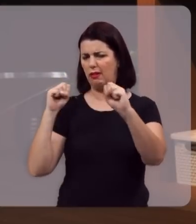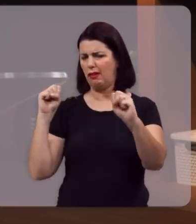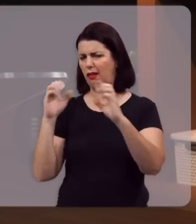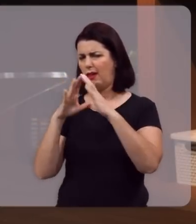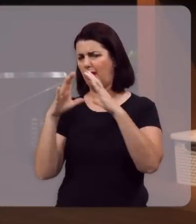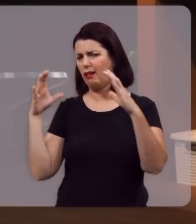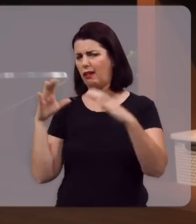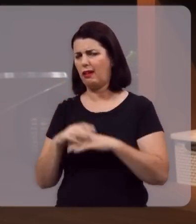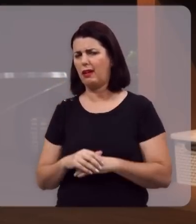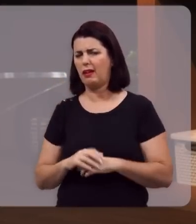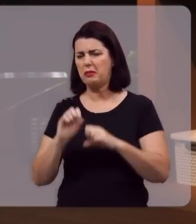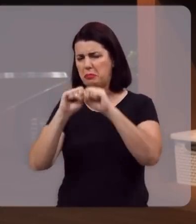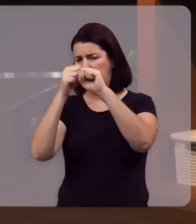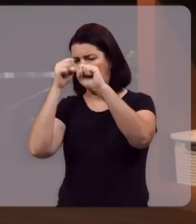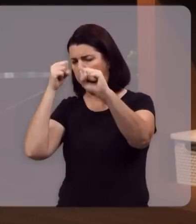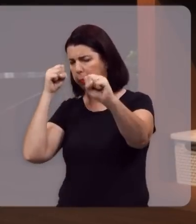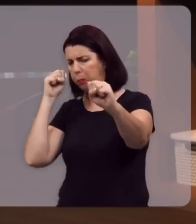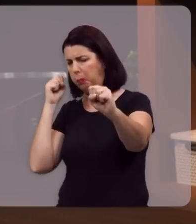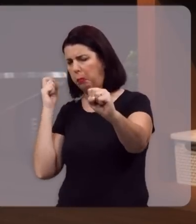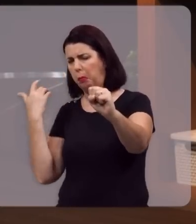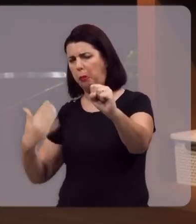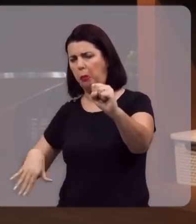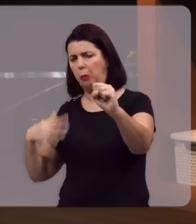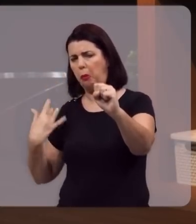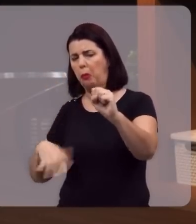vasto, é tão grande,